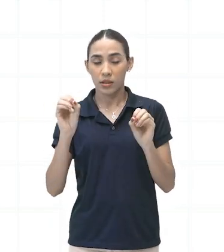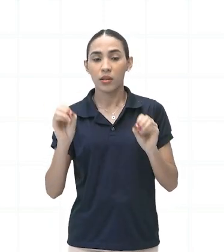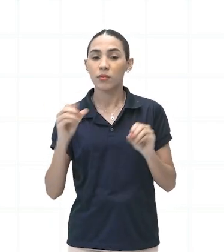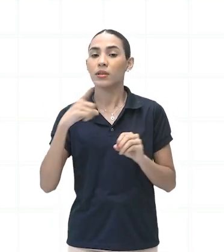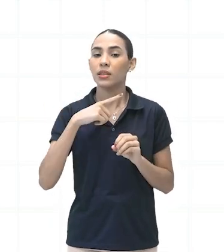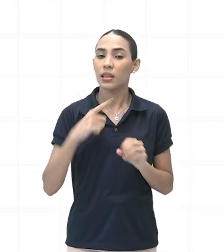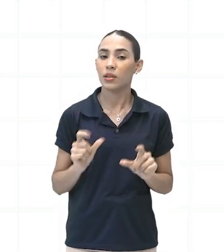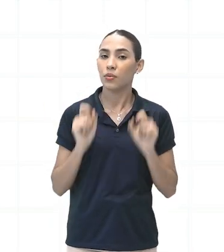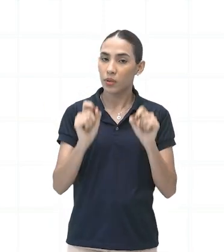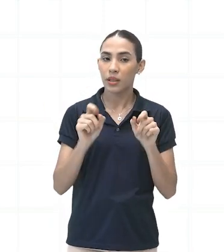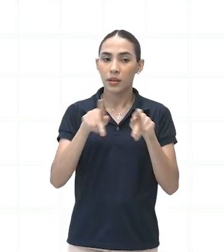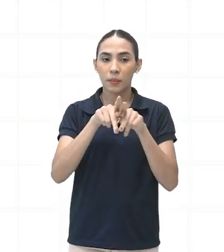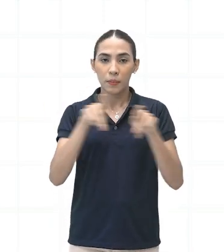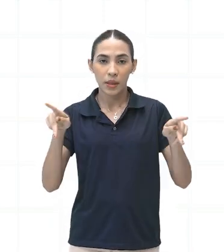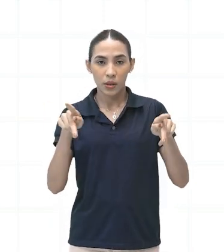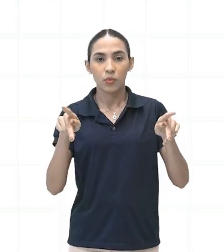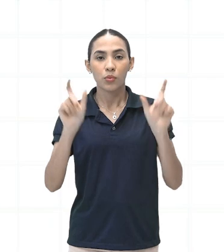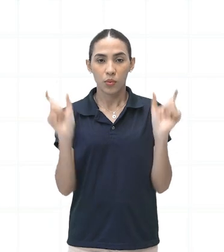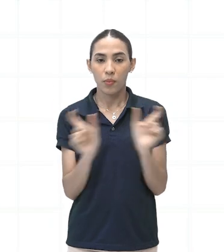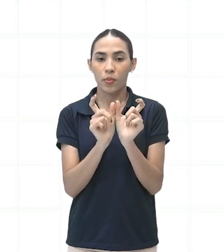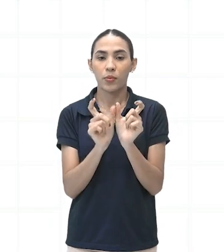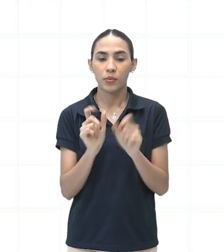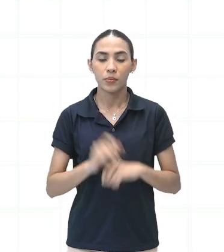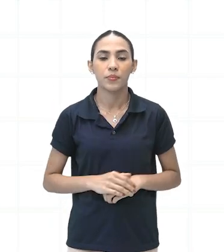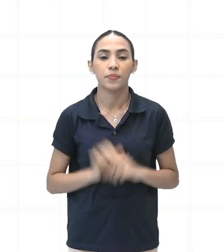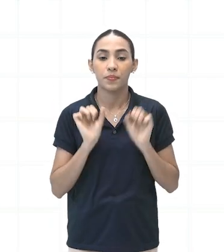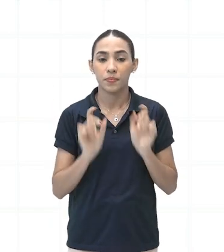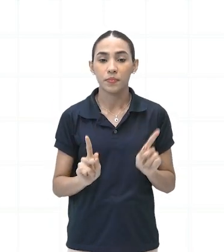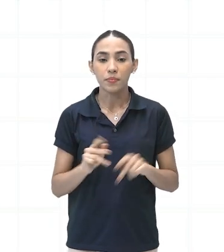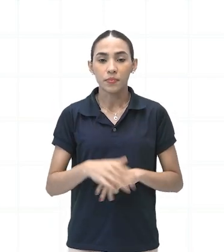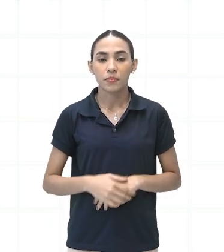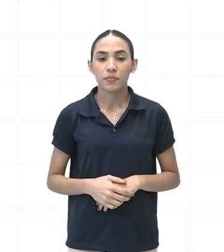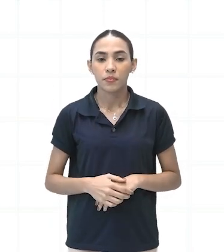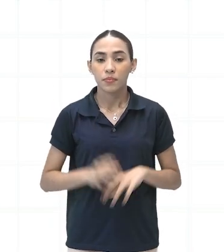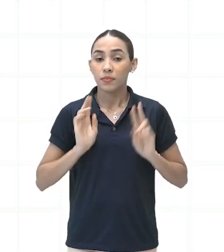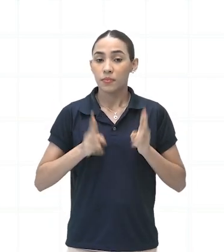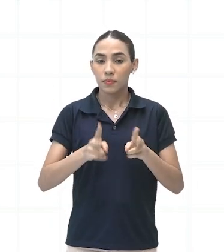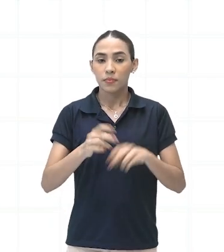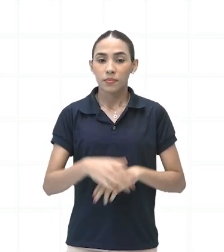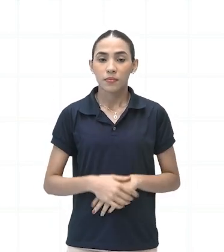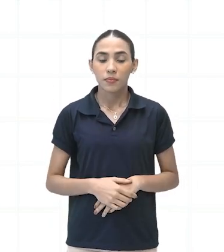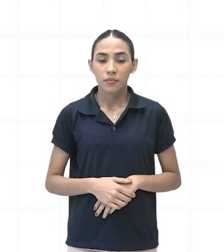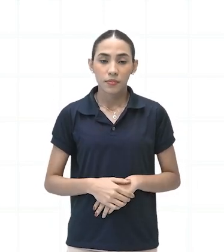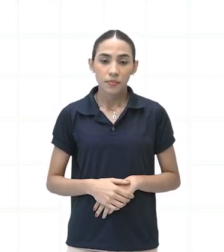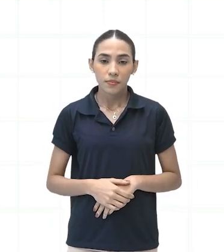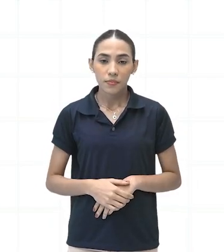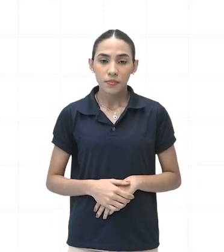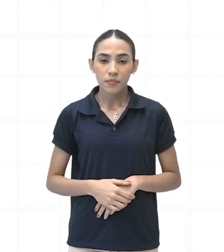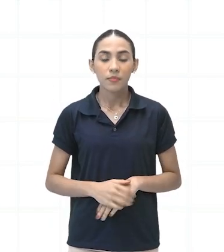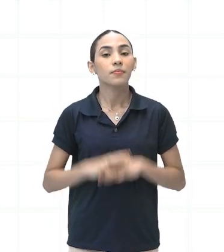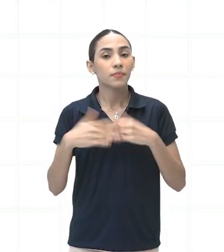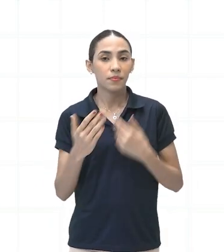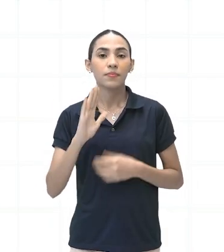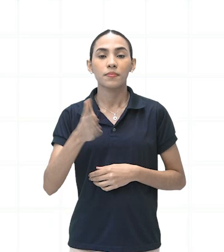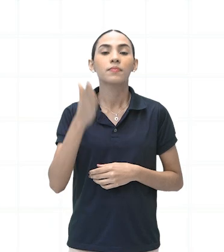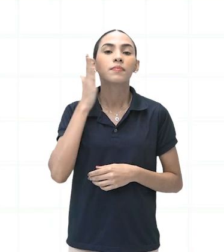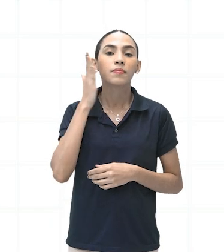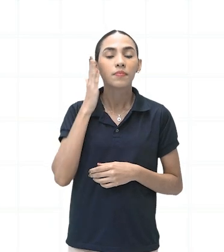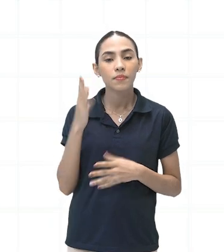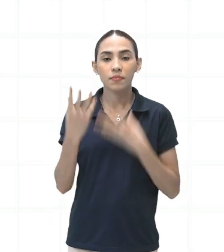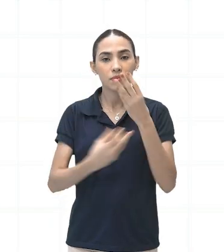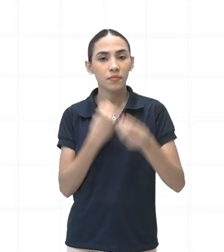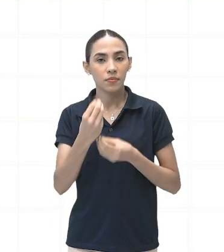eu tenho um período composto. Ok? Vamos seguir? Então, já sabemos